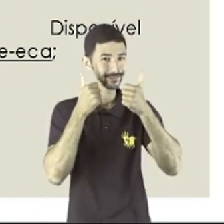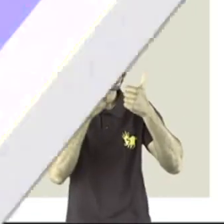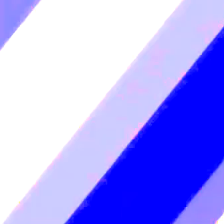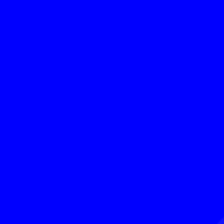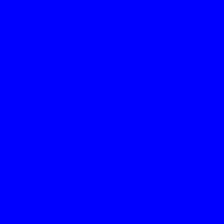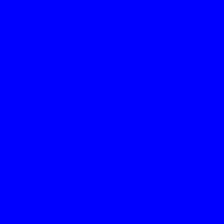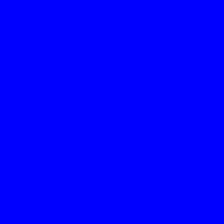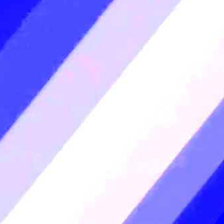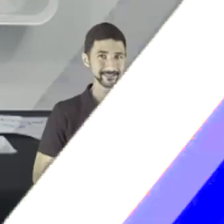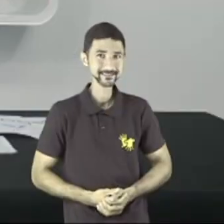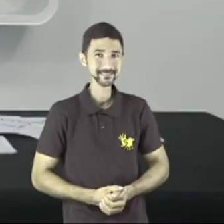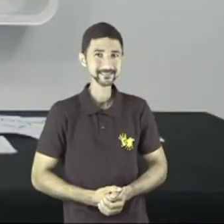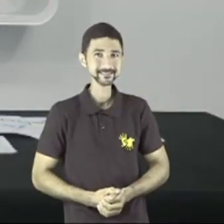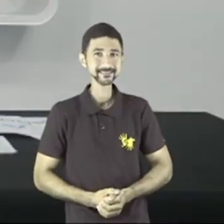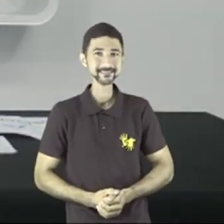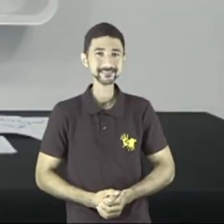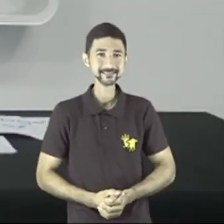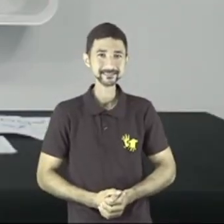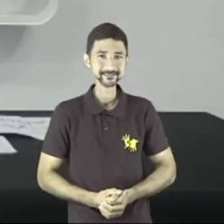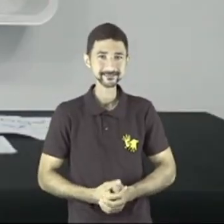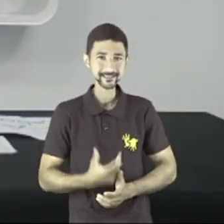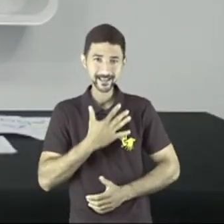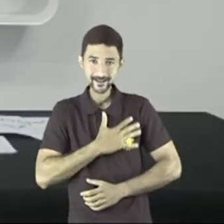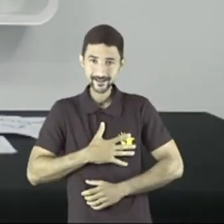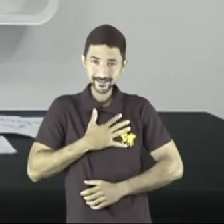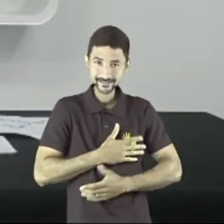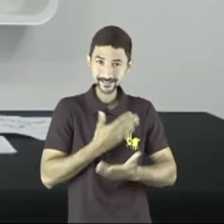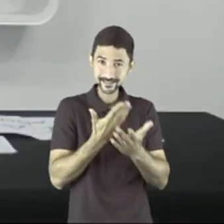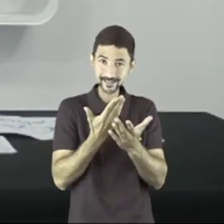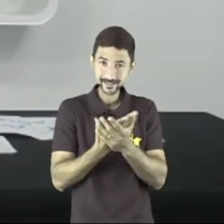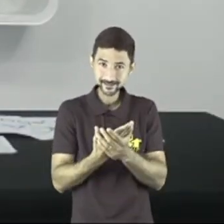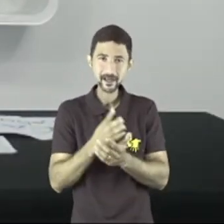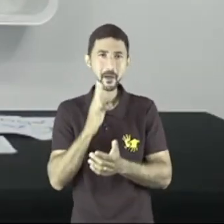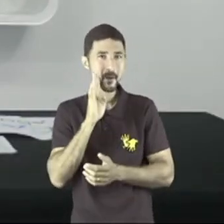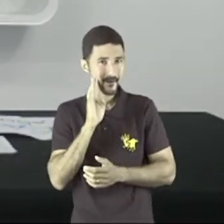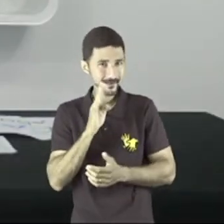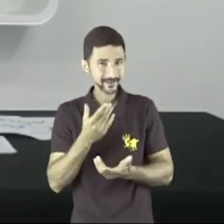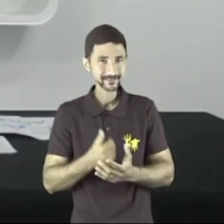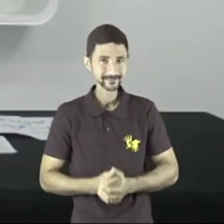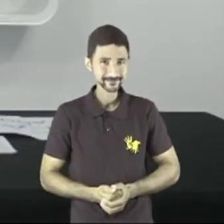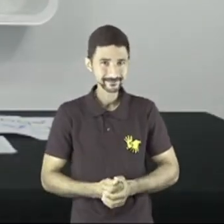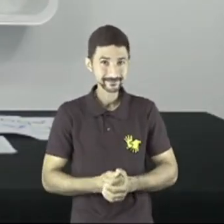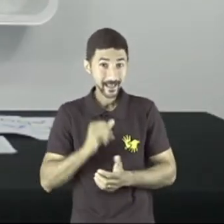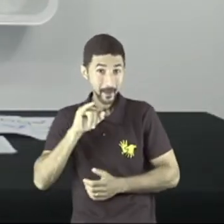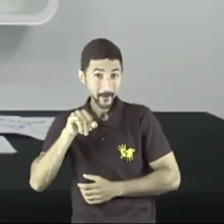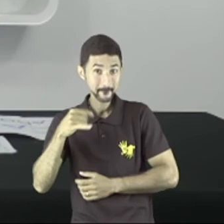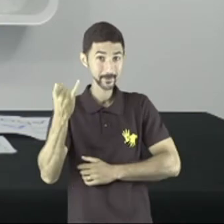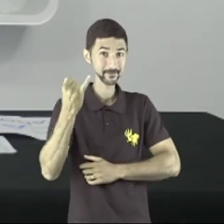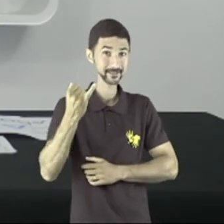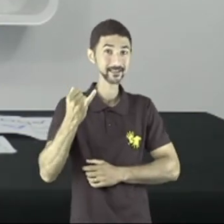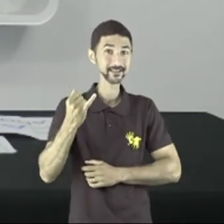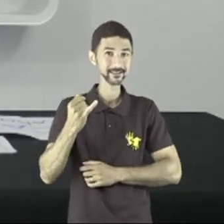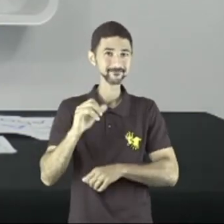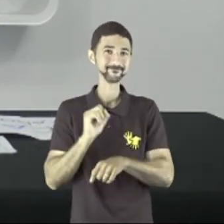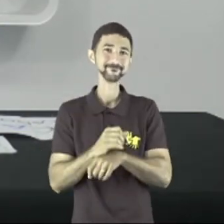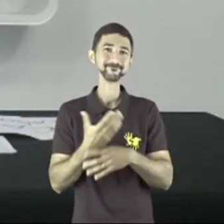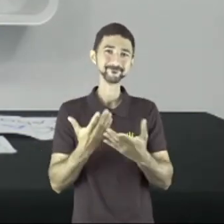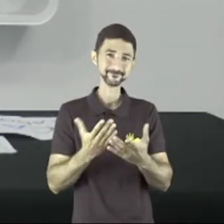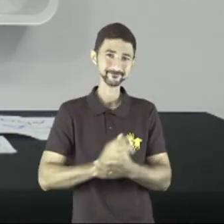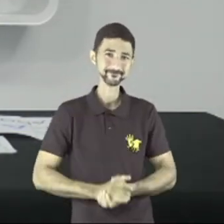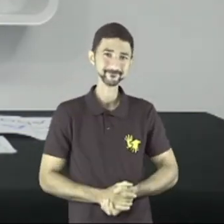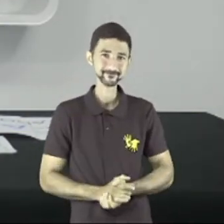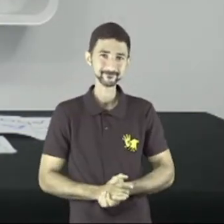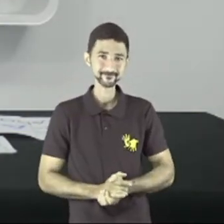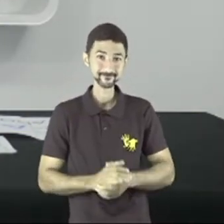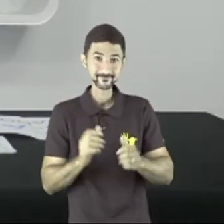certo, crianças? Voltem aqui comigo. Gostaram da aula? Curtiram? Aproveitaram? Eu espero que sim,